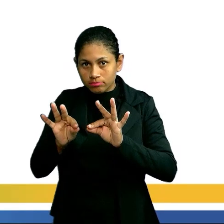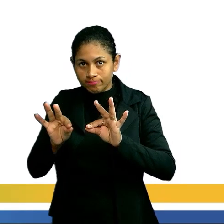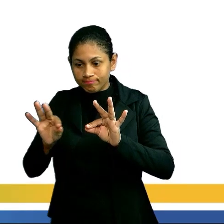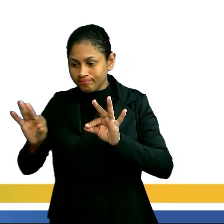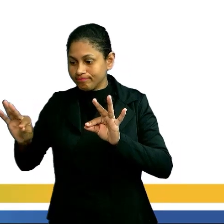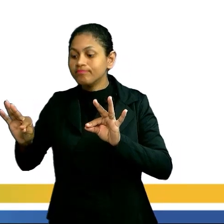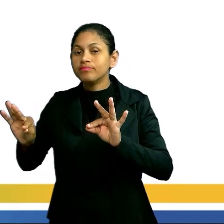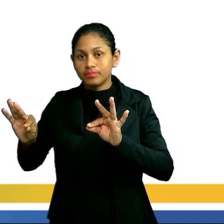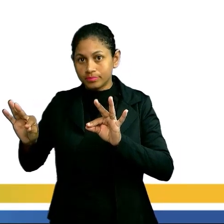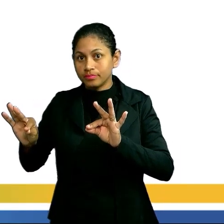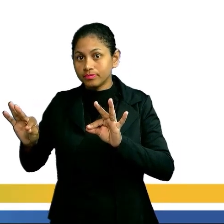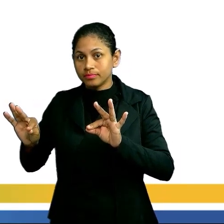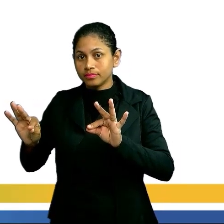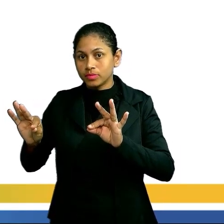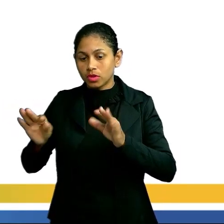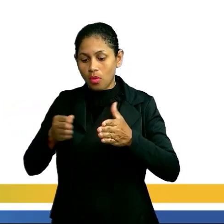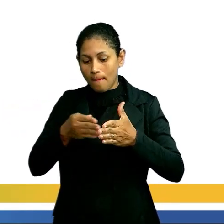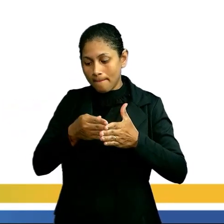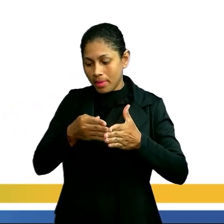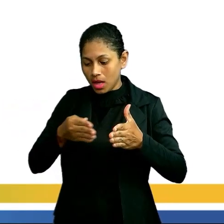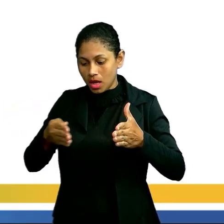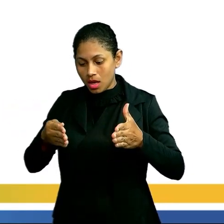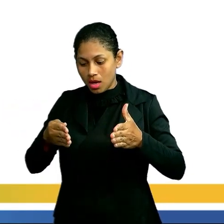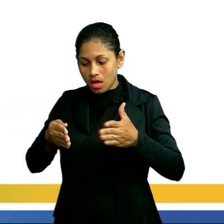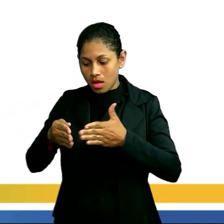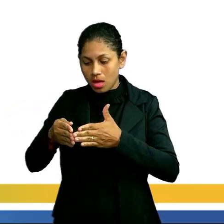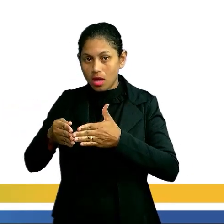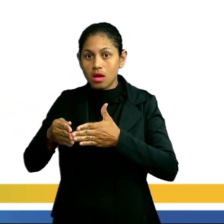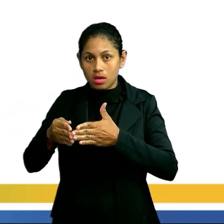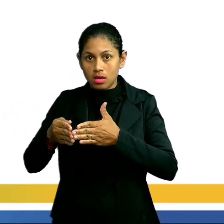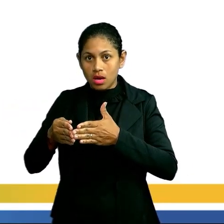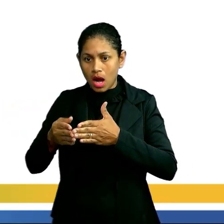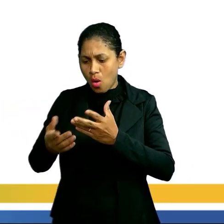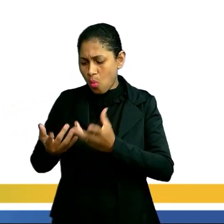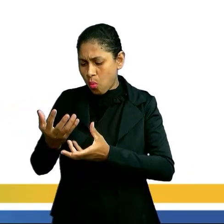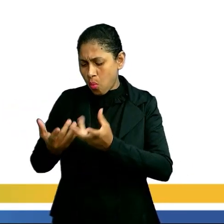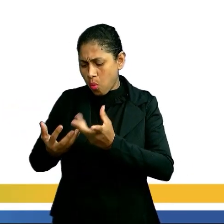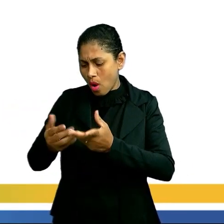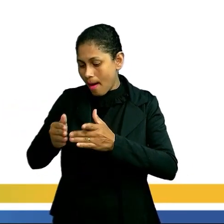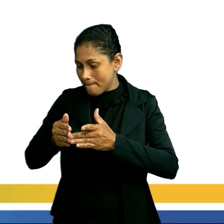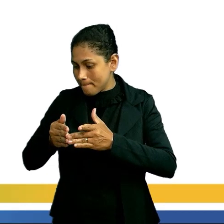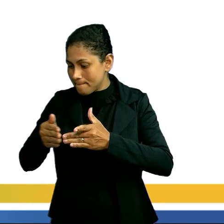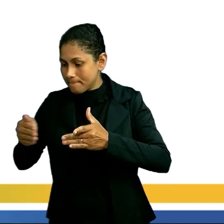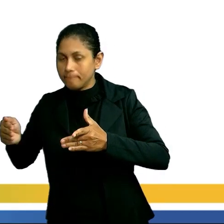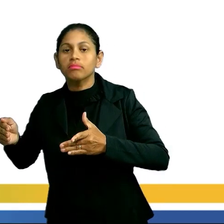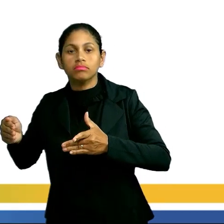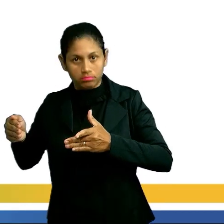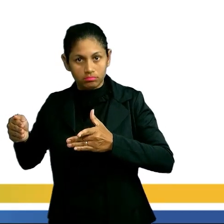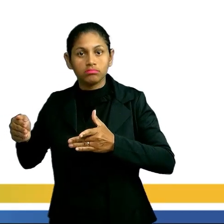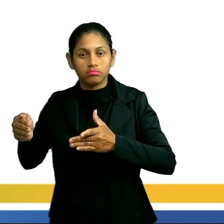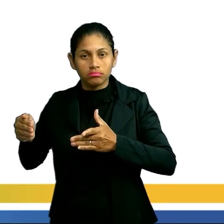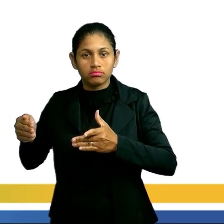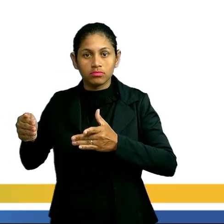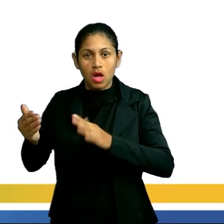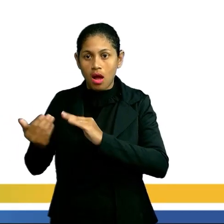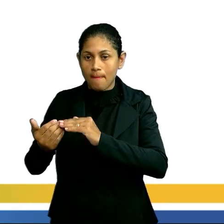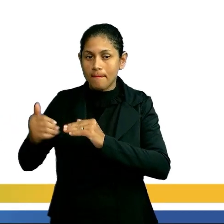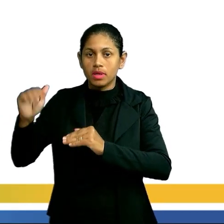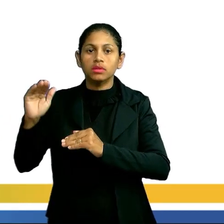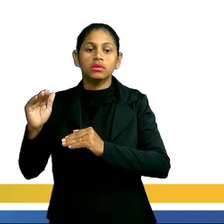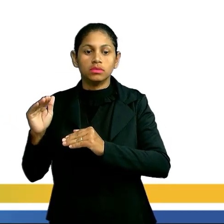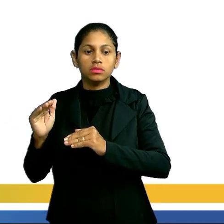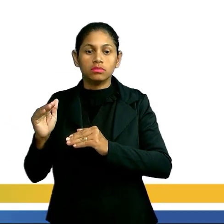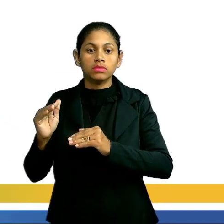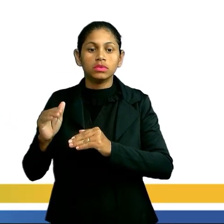com que o seu comprimento ele tenha um aumento, ao qual o comprimento final a gente vai chamar de L. Com